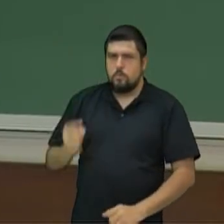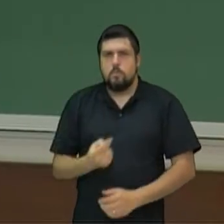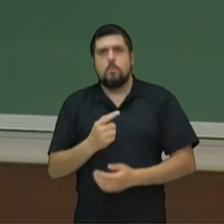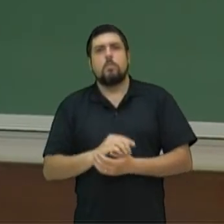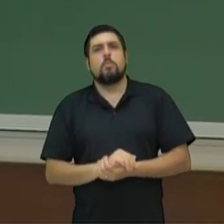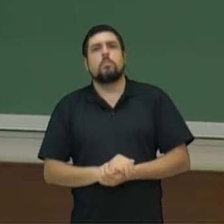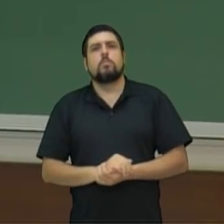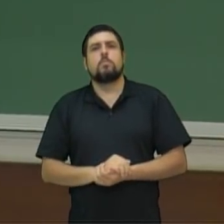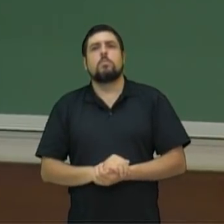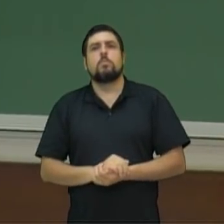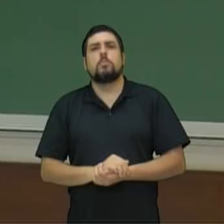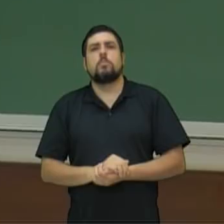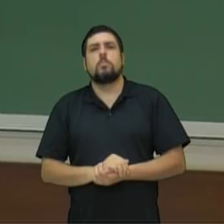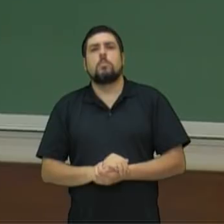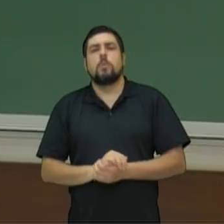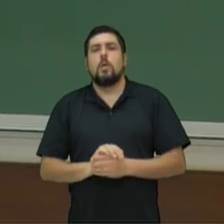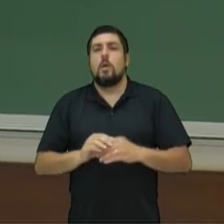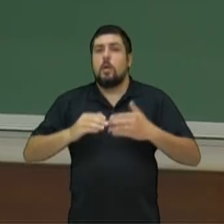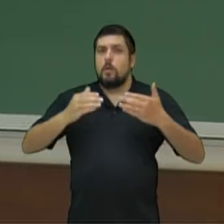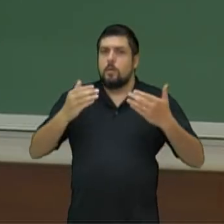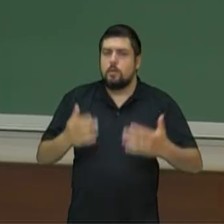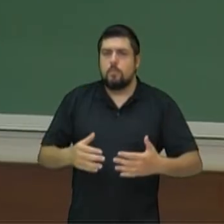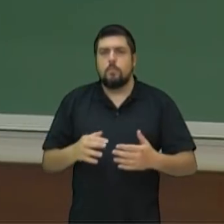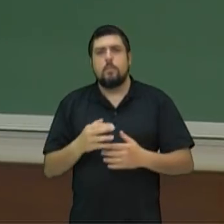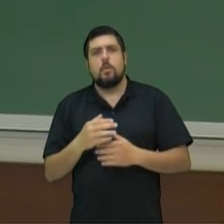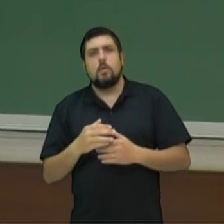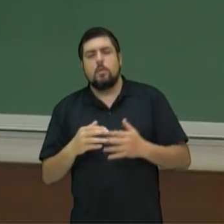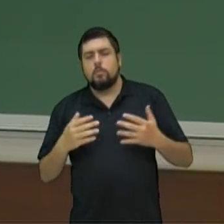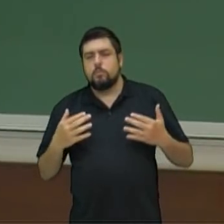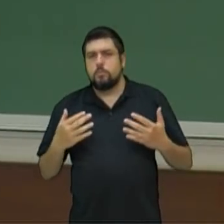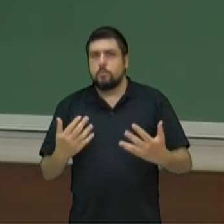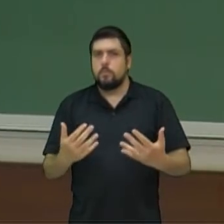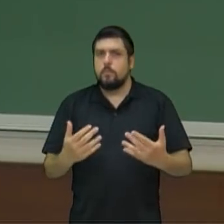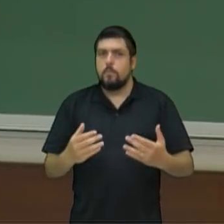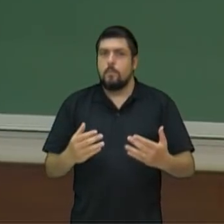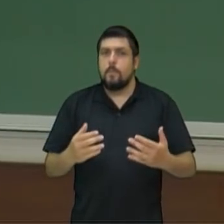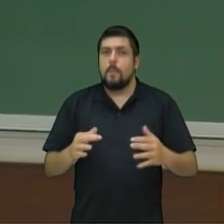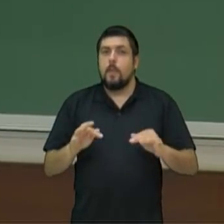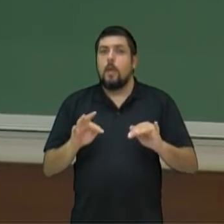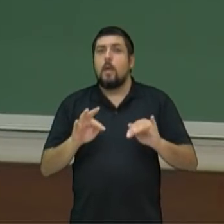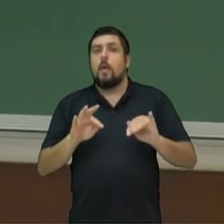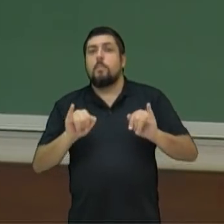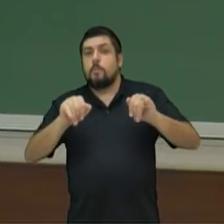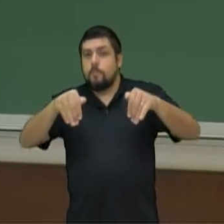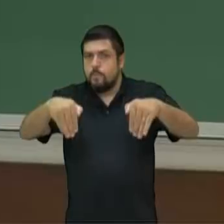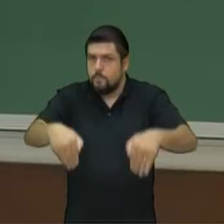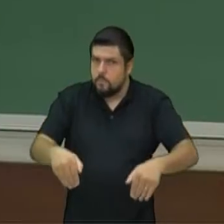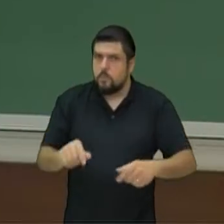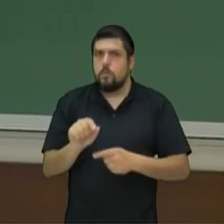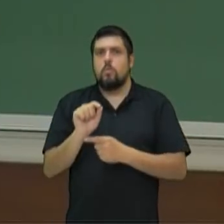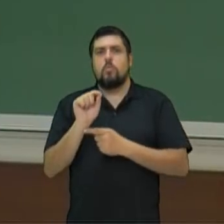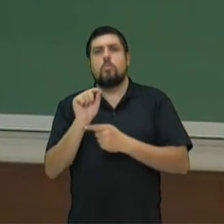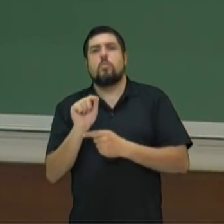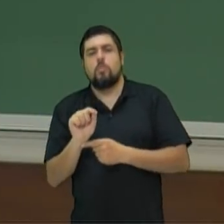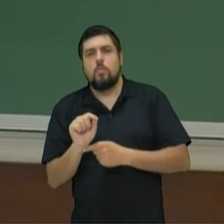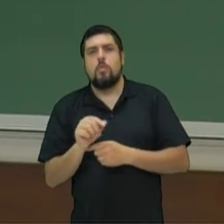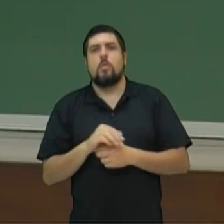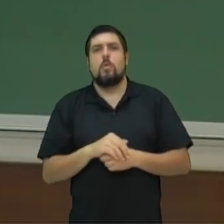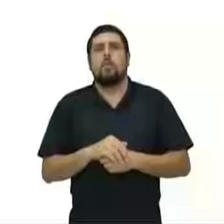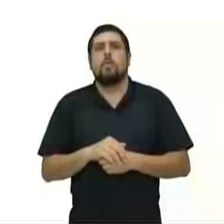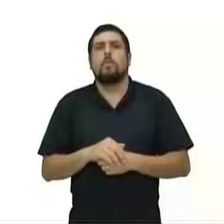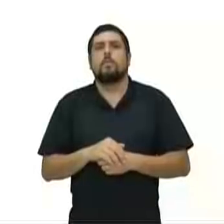essa atividade aqui, pessoal, ó, por fim, está fechando, mas não está fechando com conclusão, não. É o argumento no desenvolvimento,